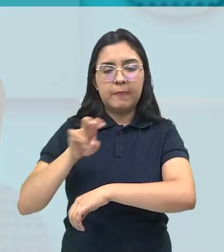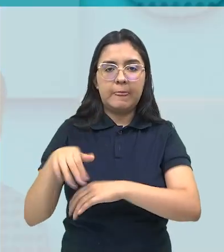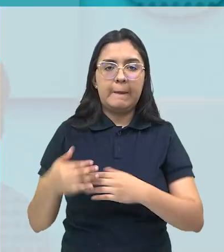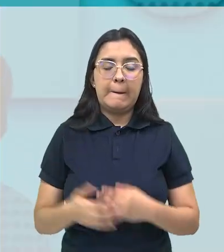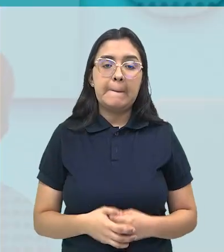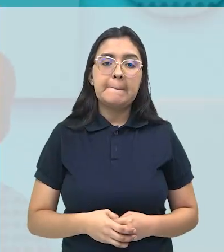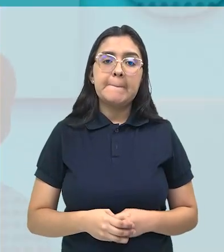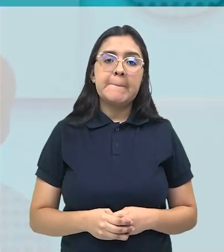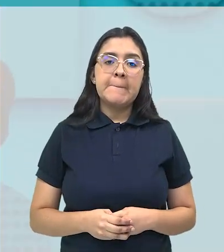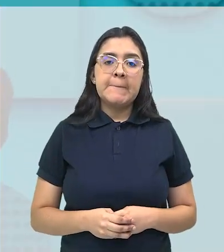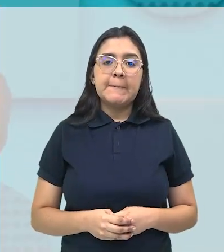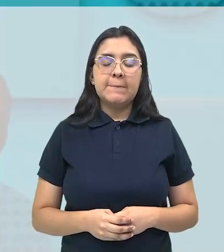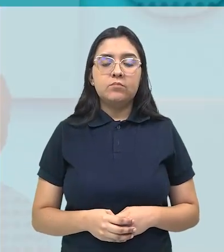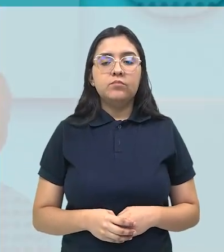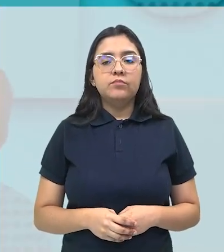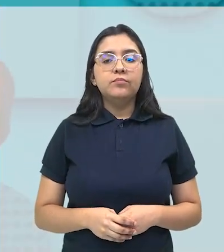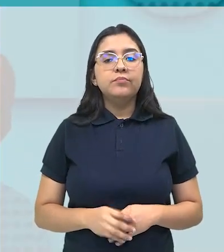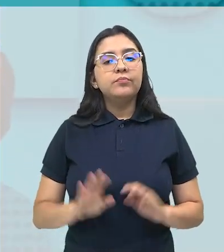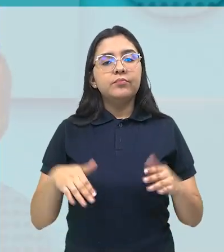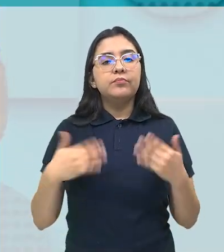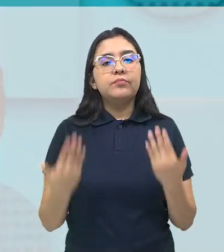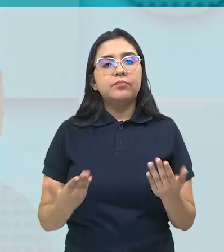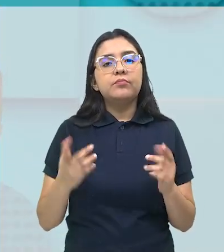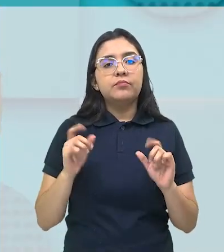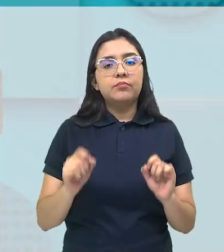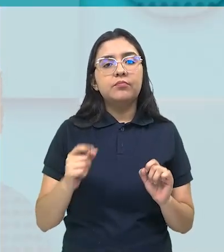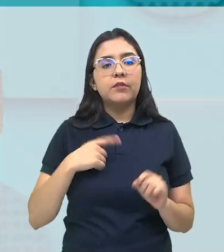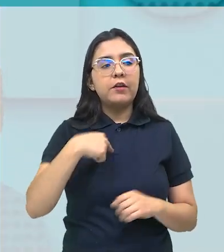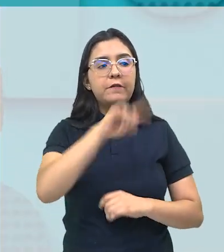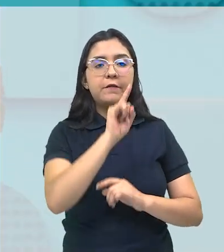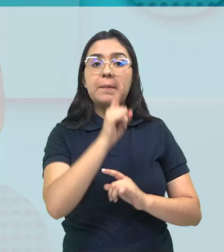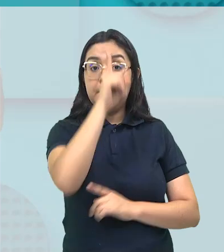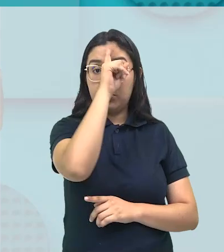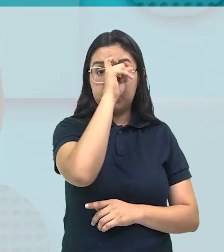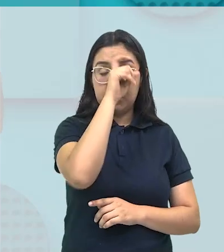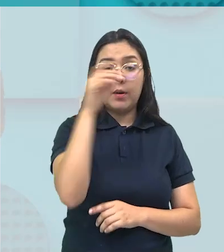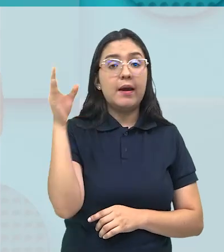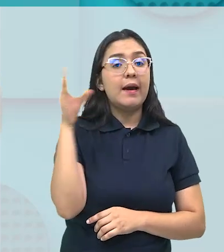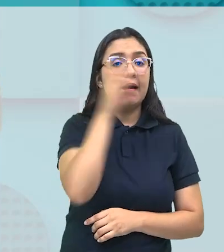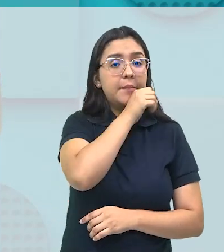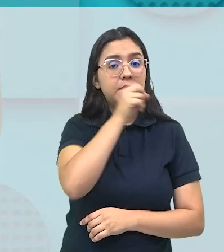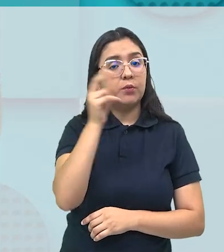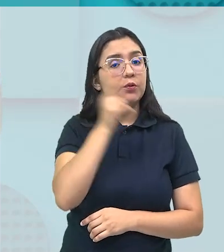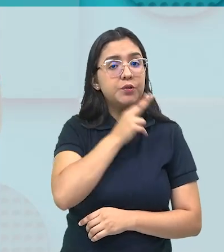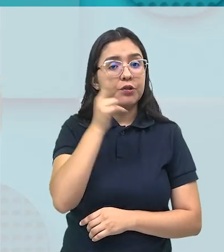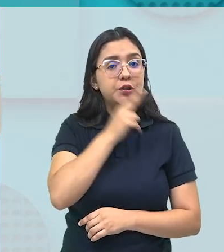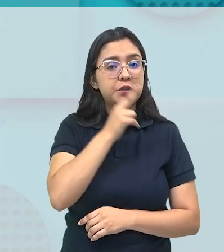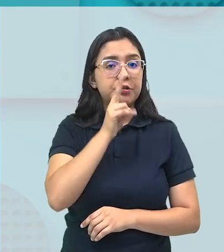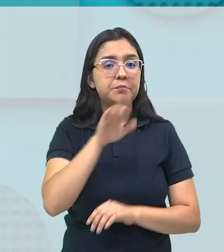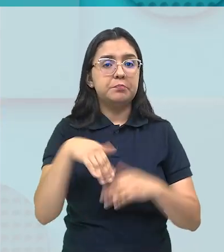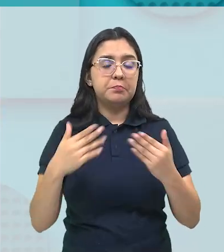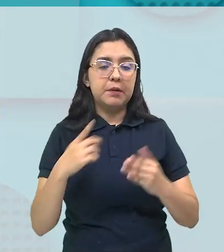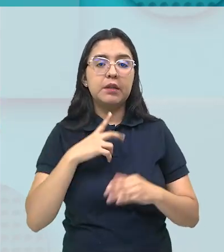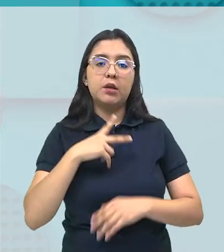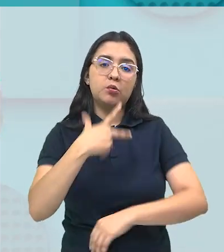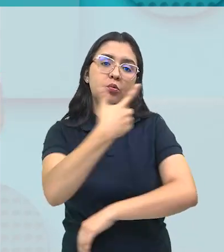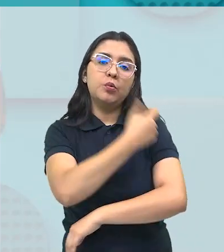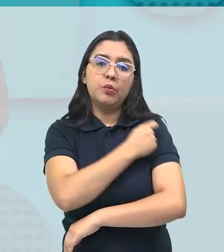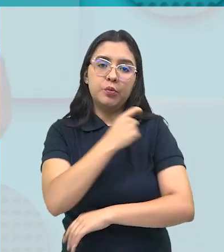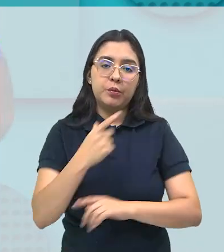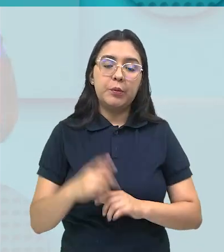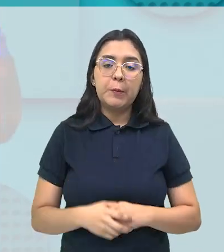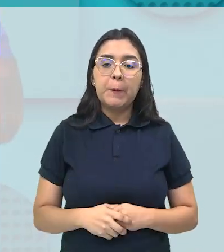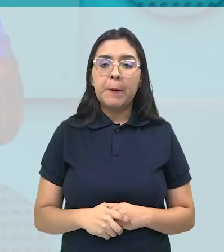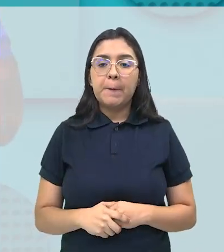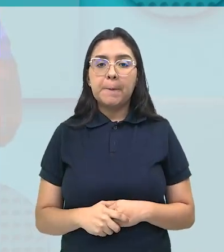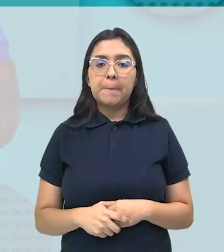ferrou, né, a pessoa e leva para o hospital, né, o mais rápido possível, para poder receber o antídoto,